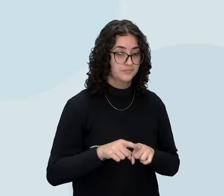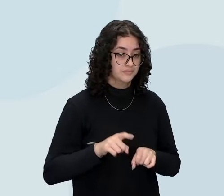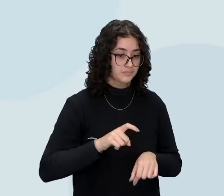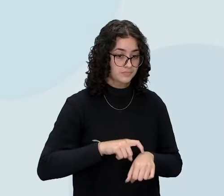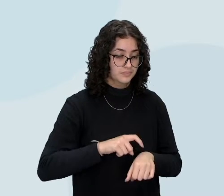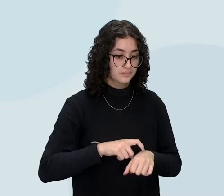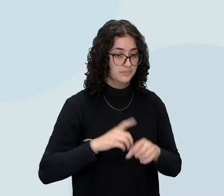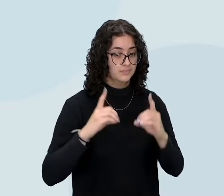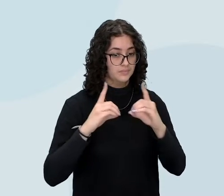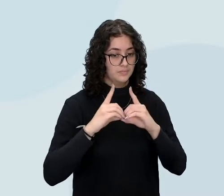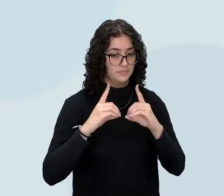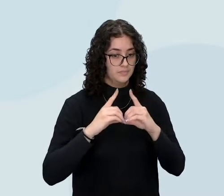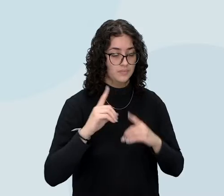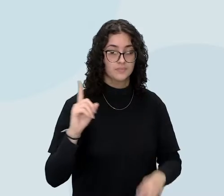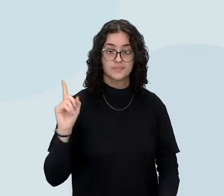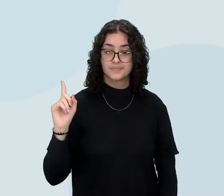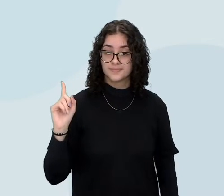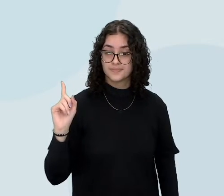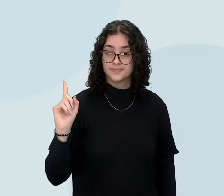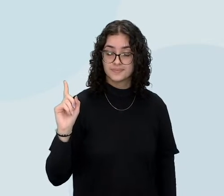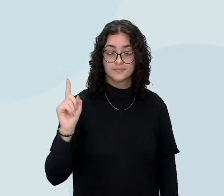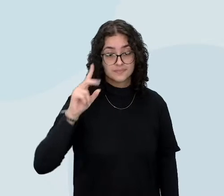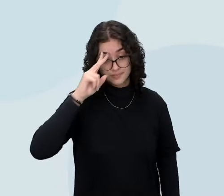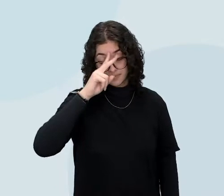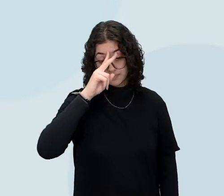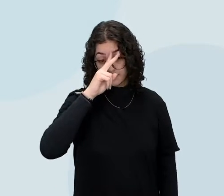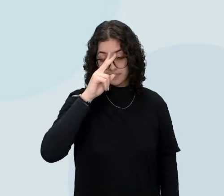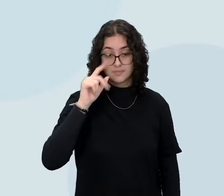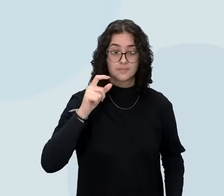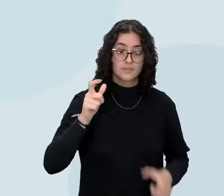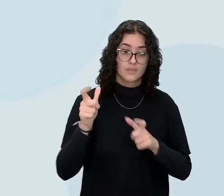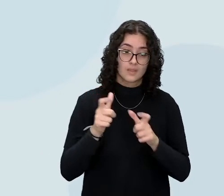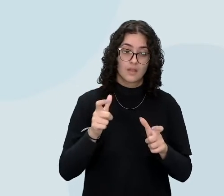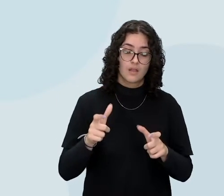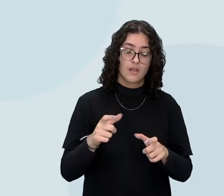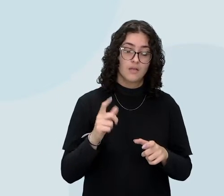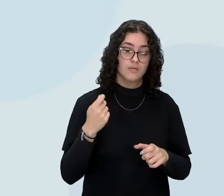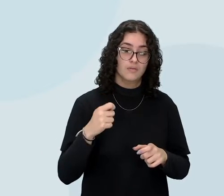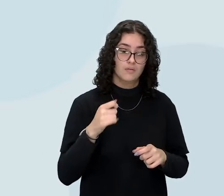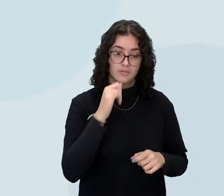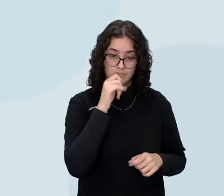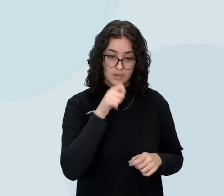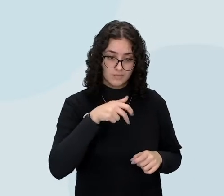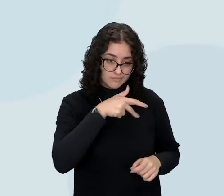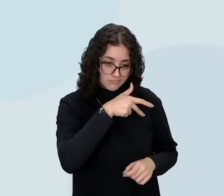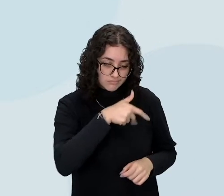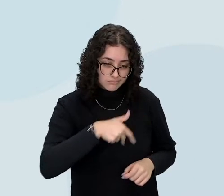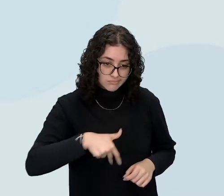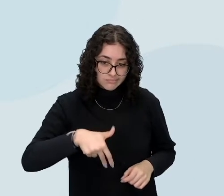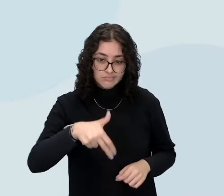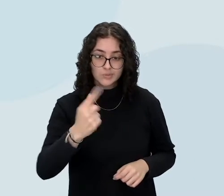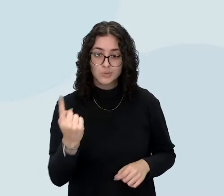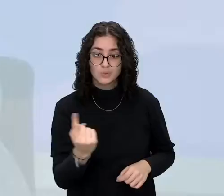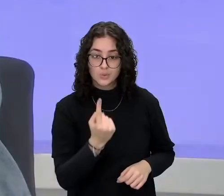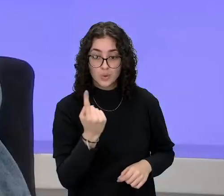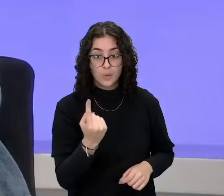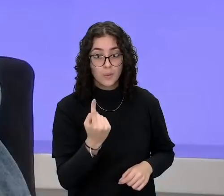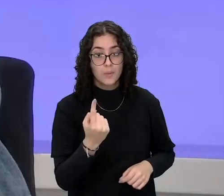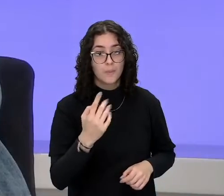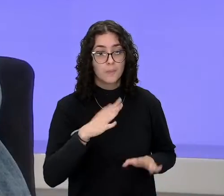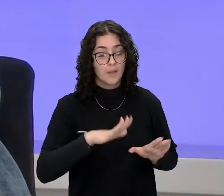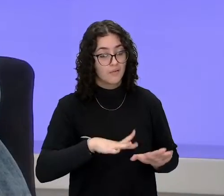de atendimento do parque. Lembrando que muitos locais no parque você tem trilhas que você pode fazer sozinho, mas